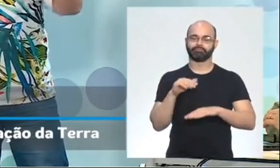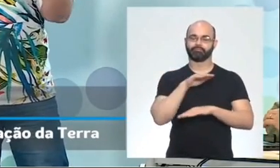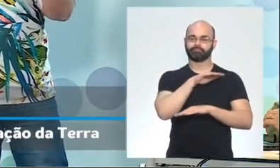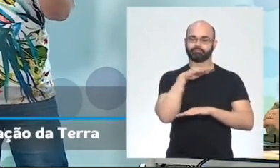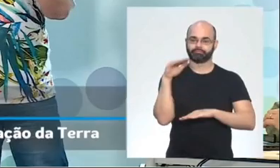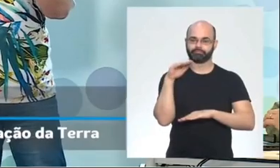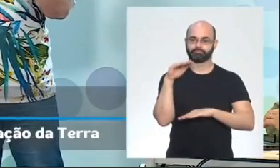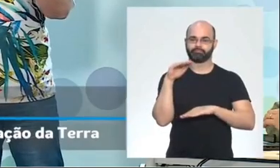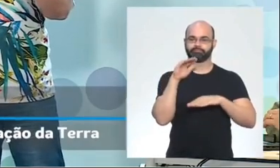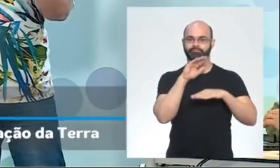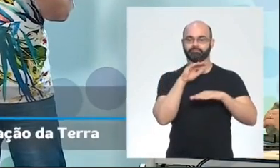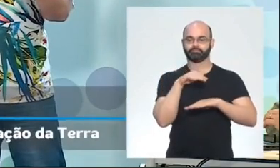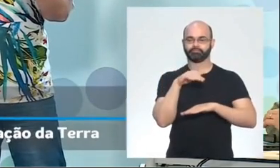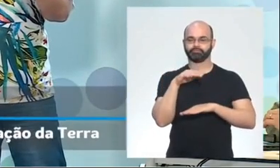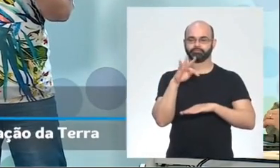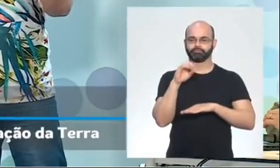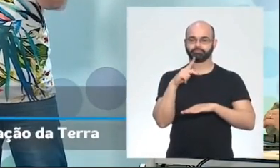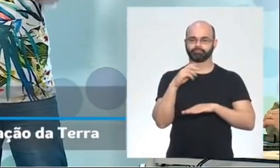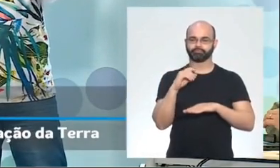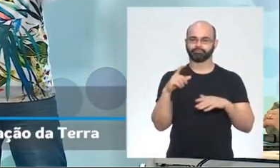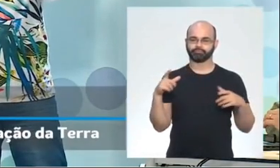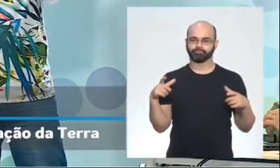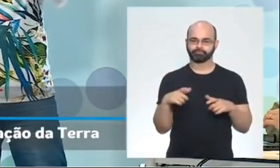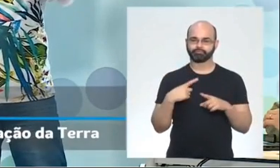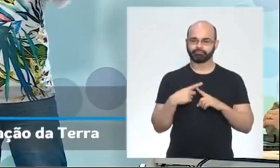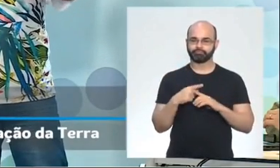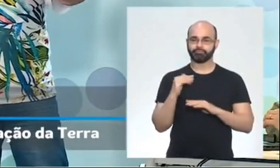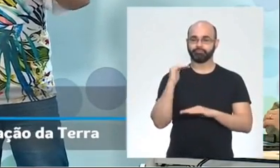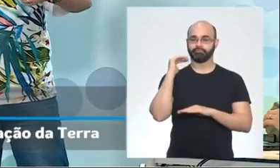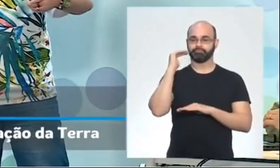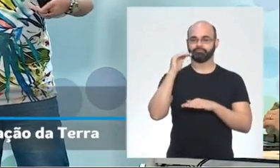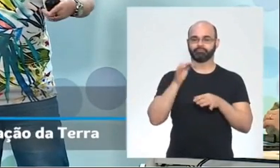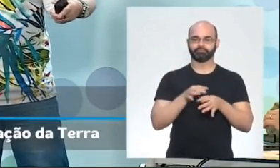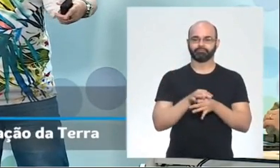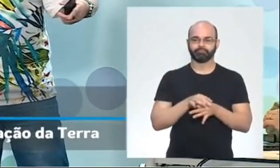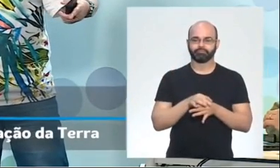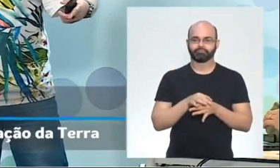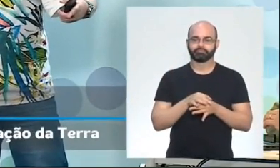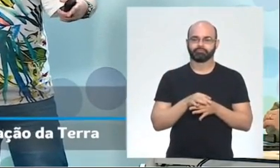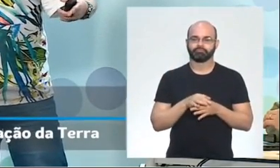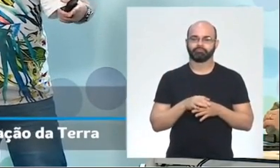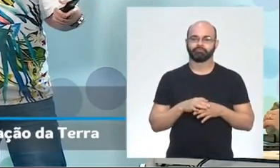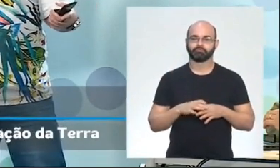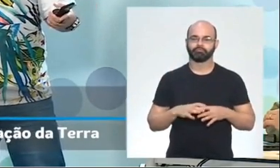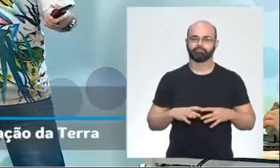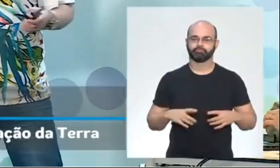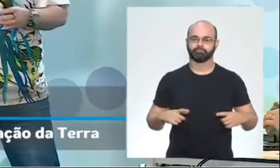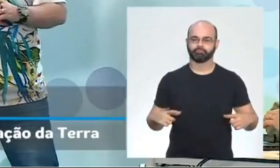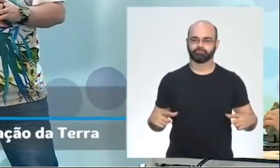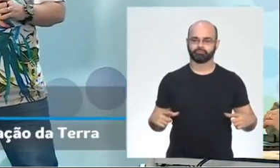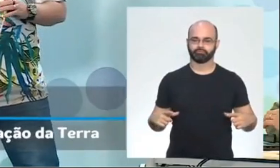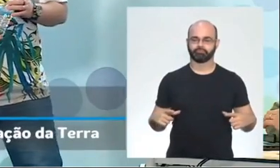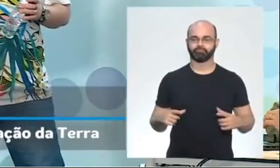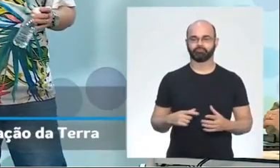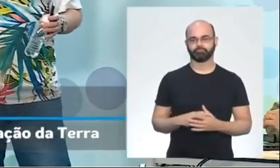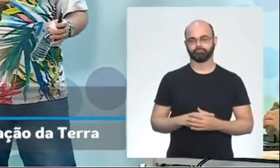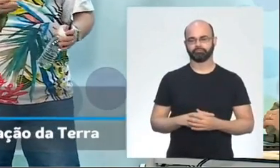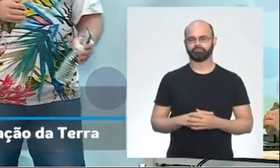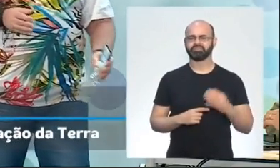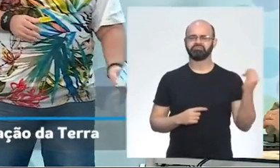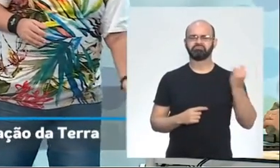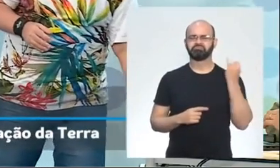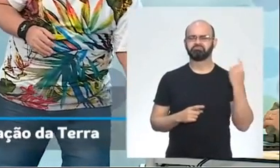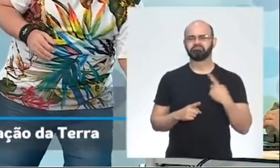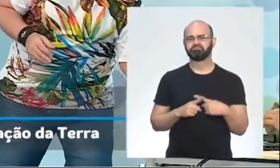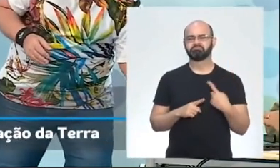topo mais afunilada, né, porque é um pico, e aí ele vai tendo a sua base alargada. E qual que é a importância